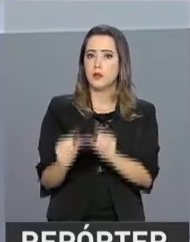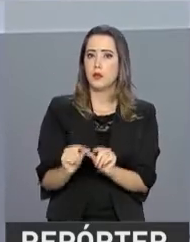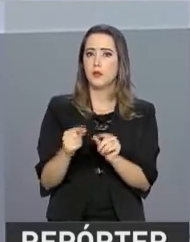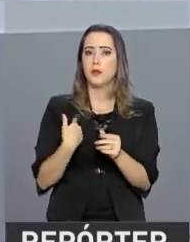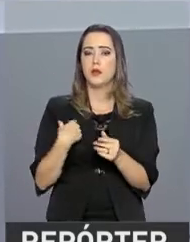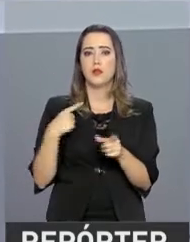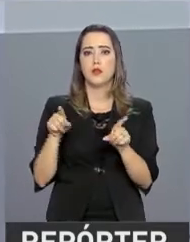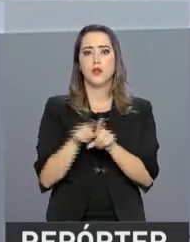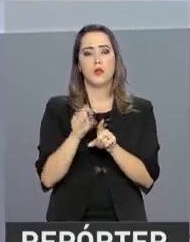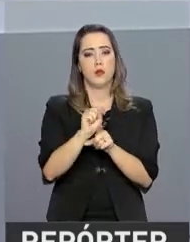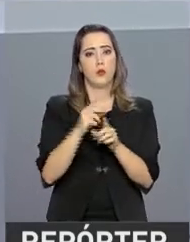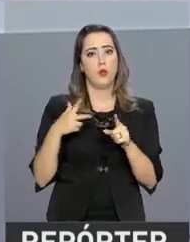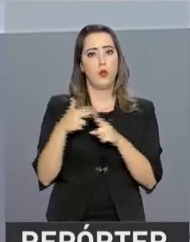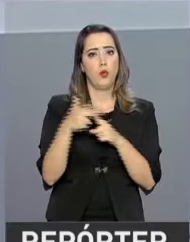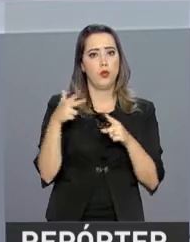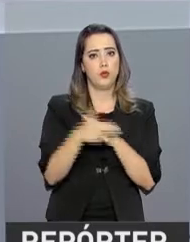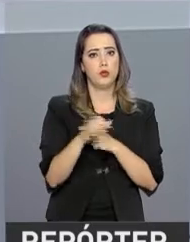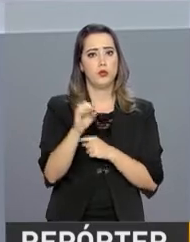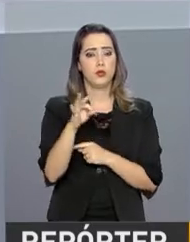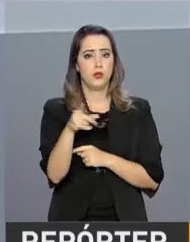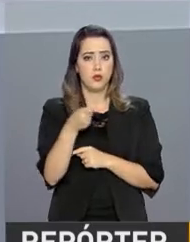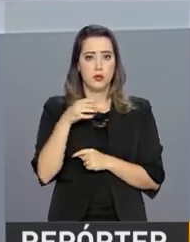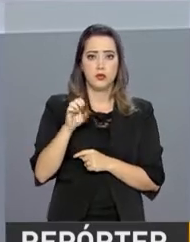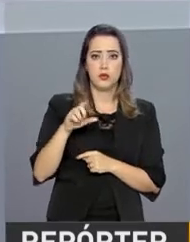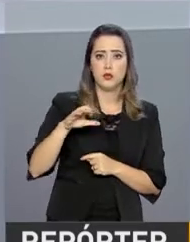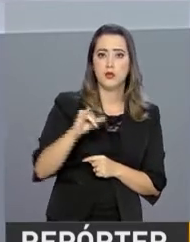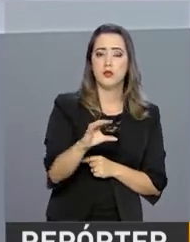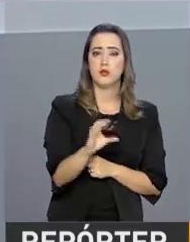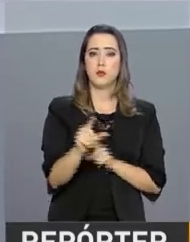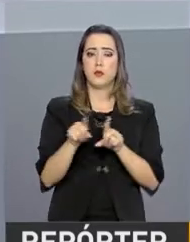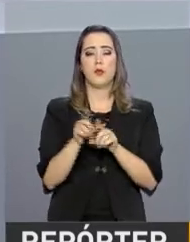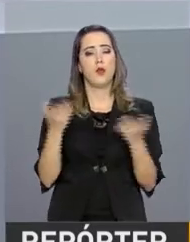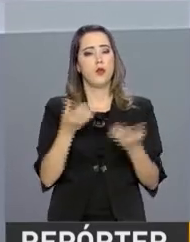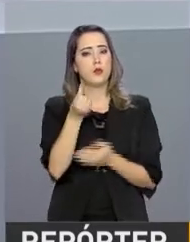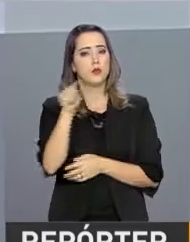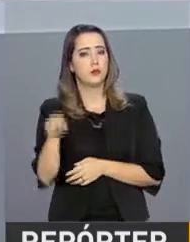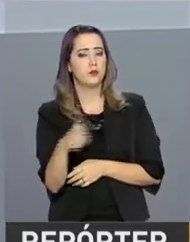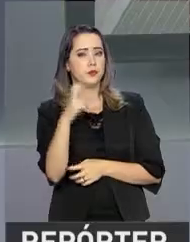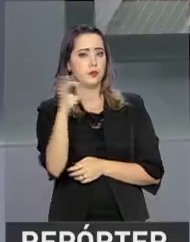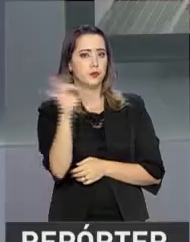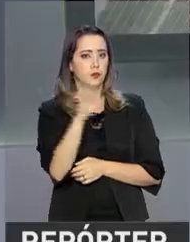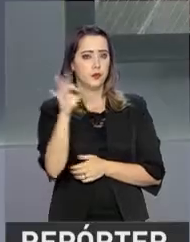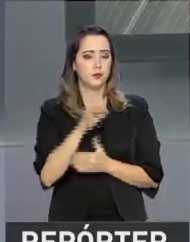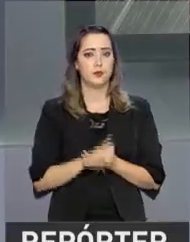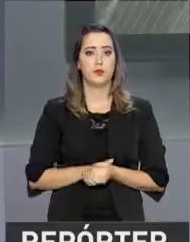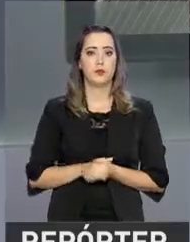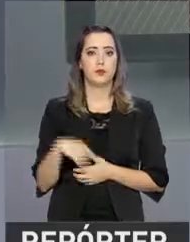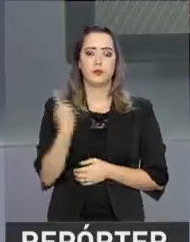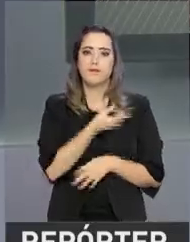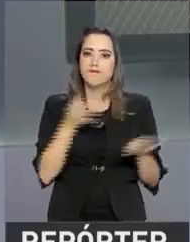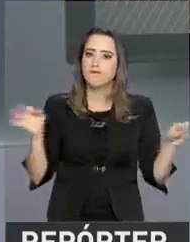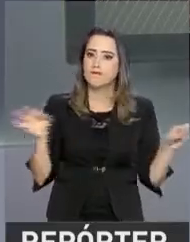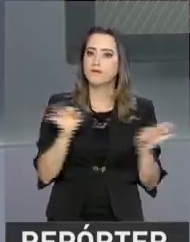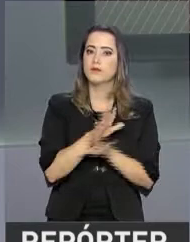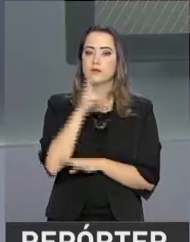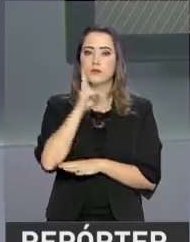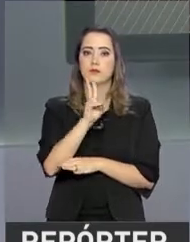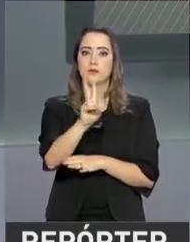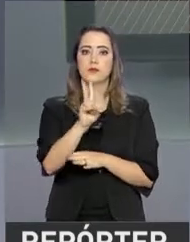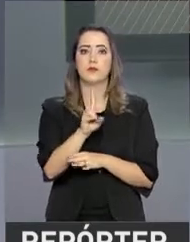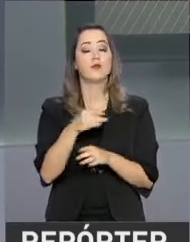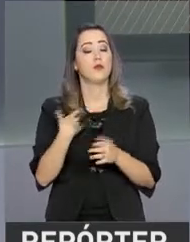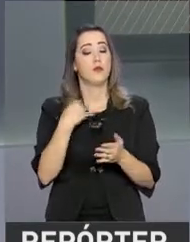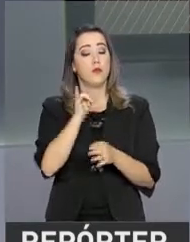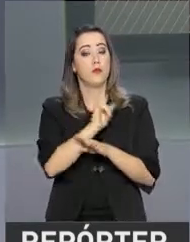mais um corte na taxa selic que atualmente está em 6 e meio por cento ao ano nós ficamos por aqui você pode rever as